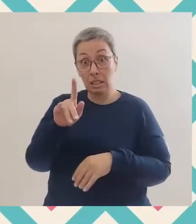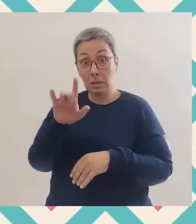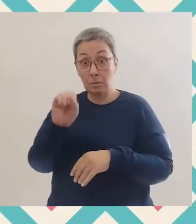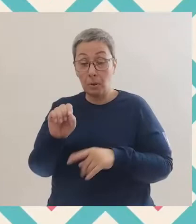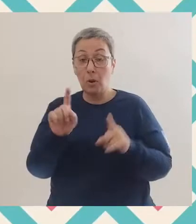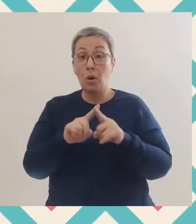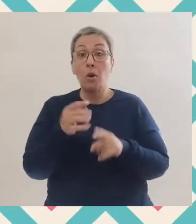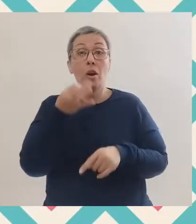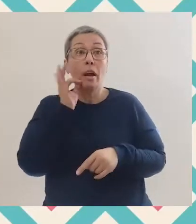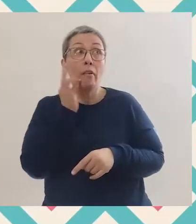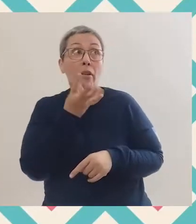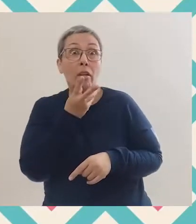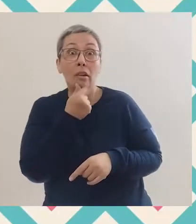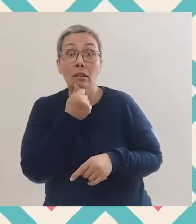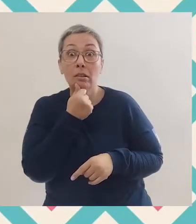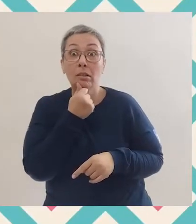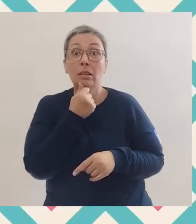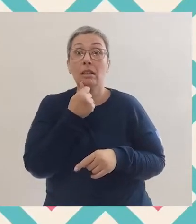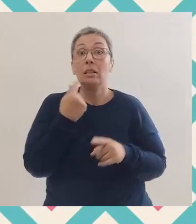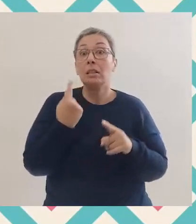O café tá demorando...